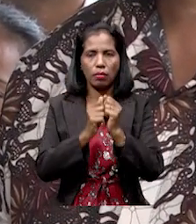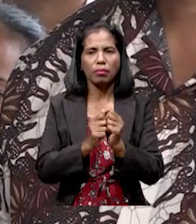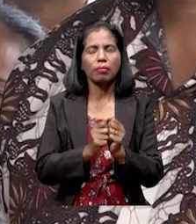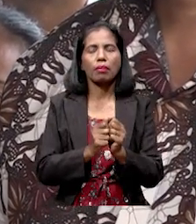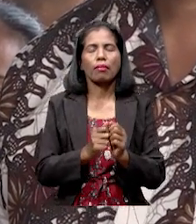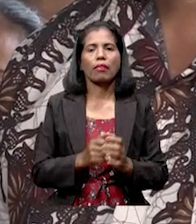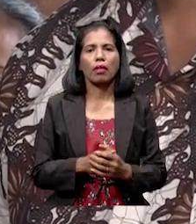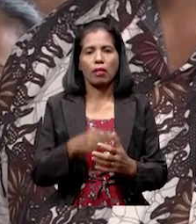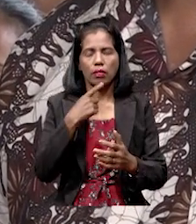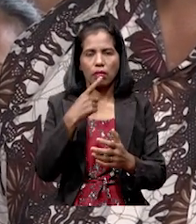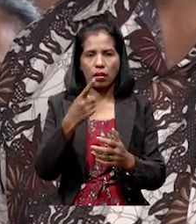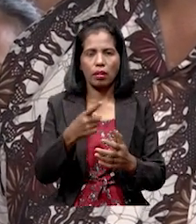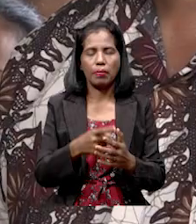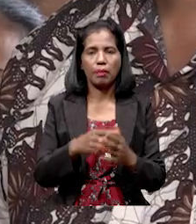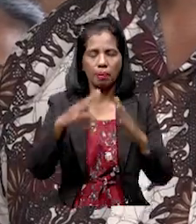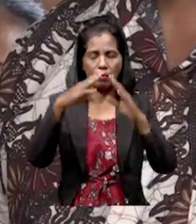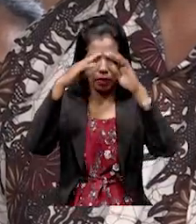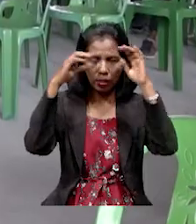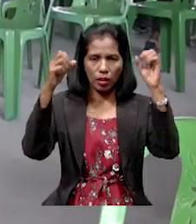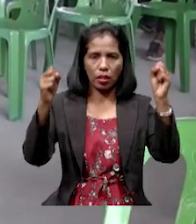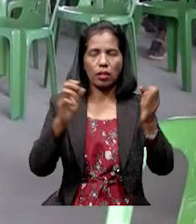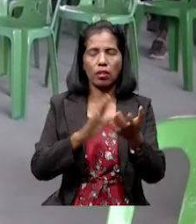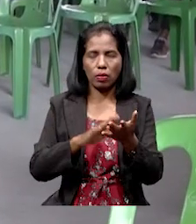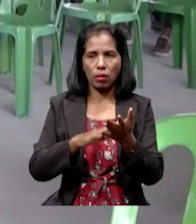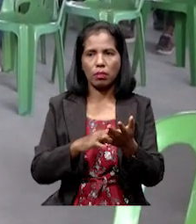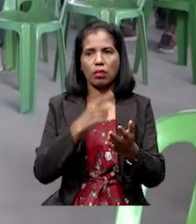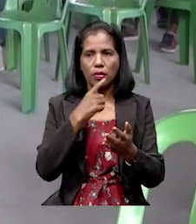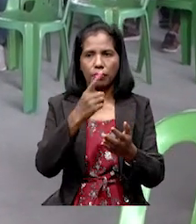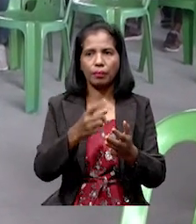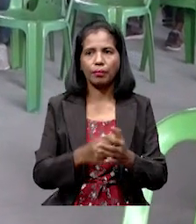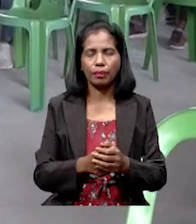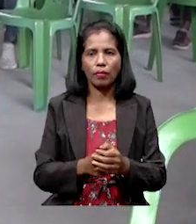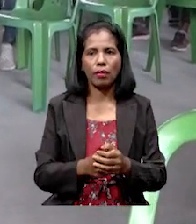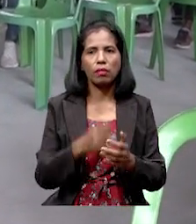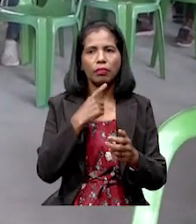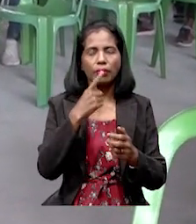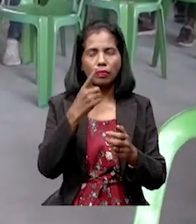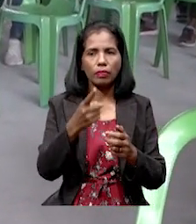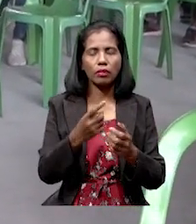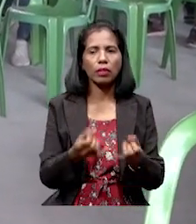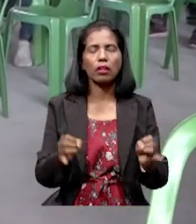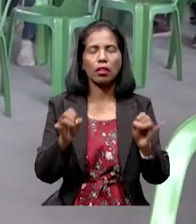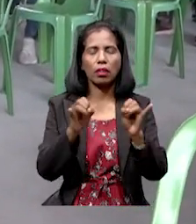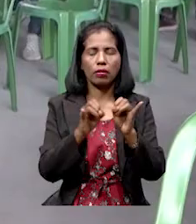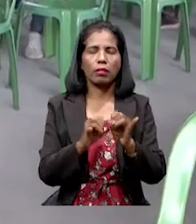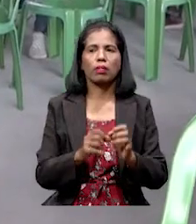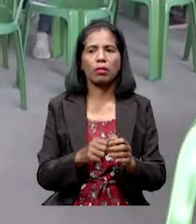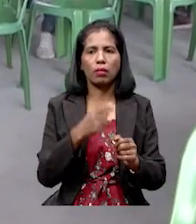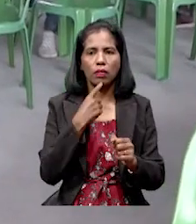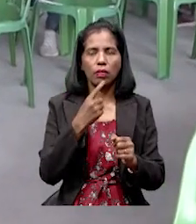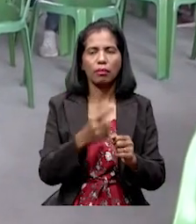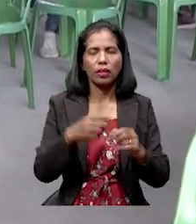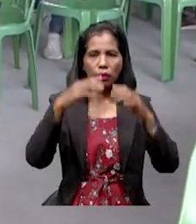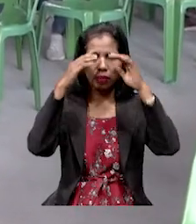reforça. BTL se ba oina fabi. Hatamba preocupação reitoria Instituto Dom Boaventura.